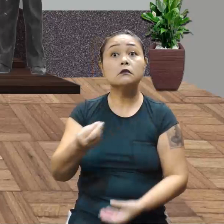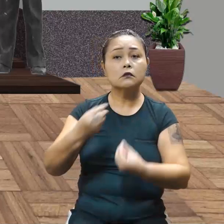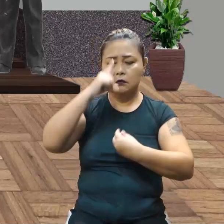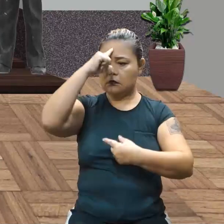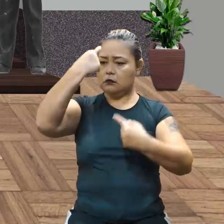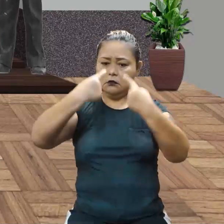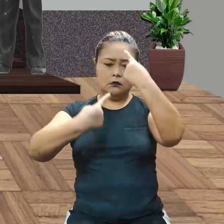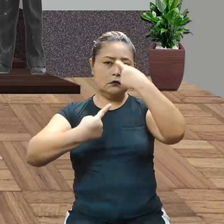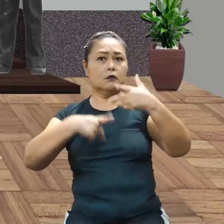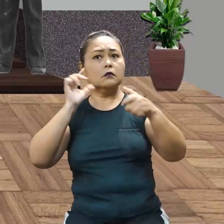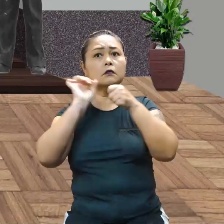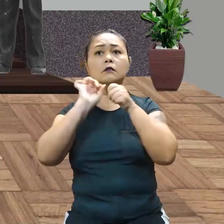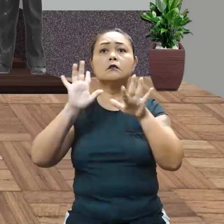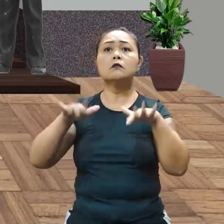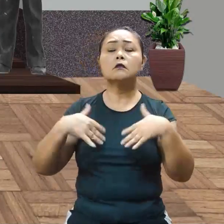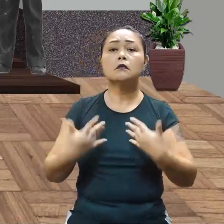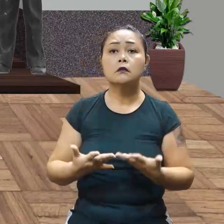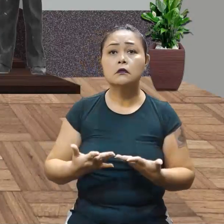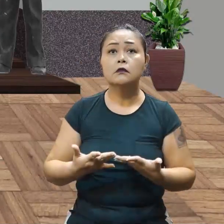missões.